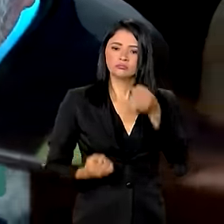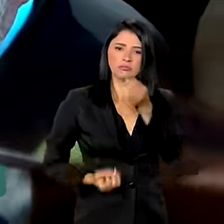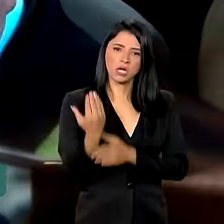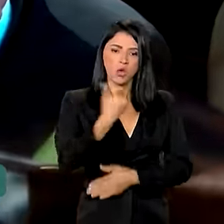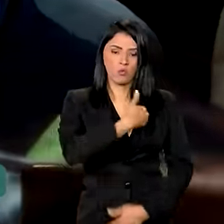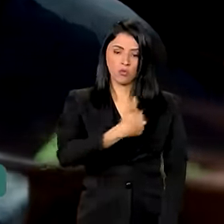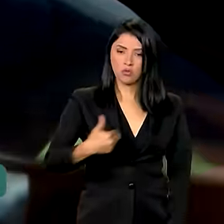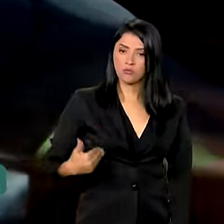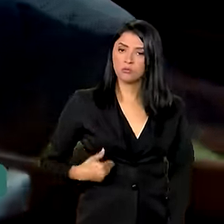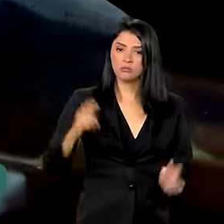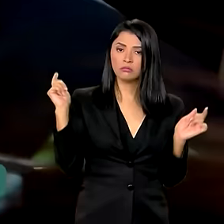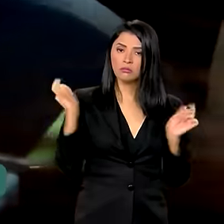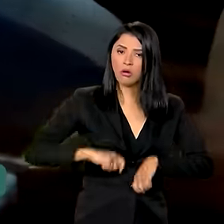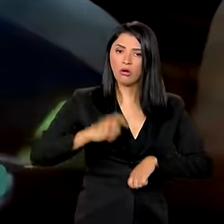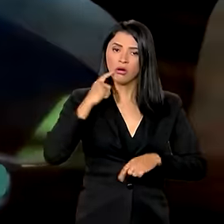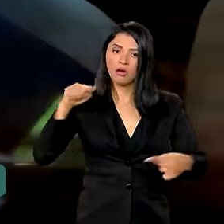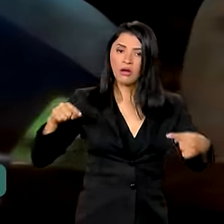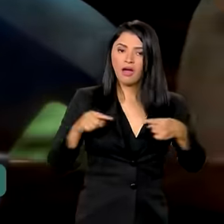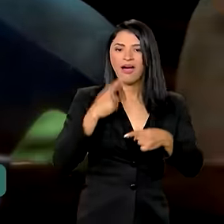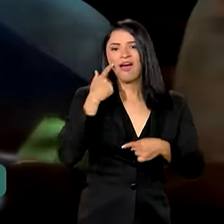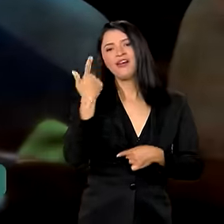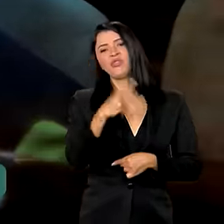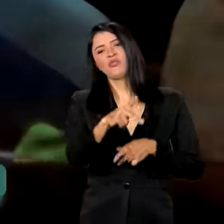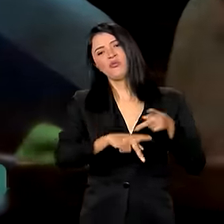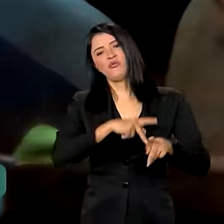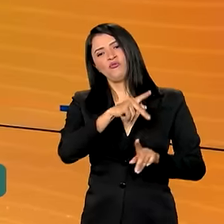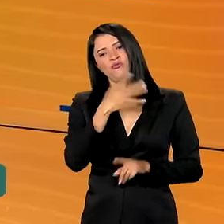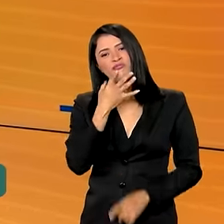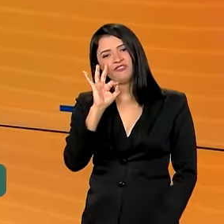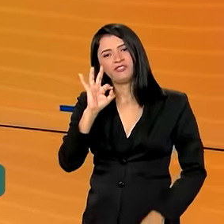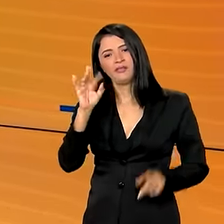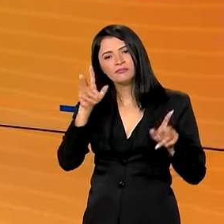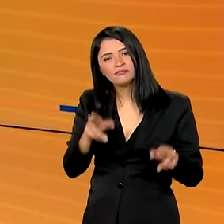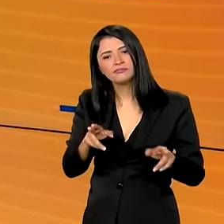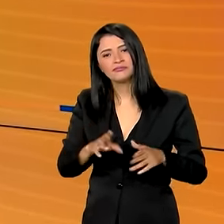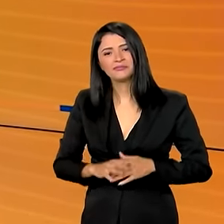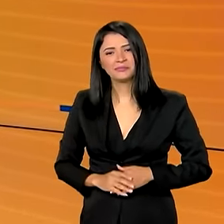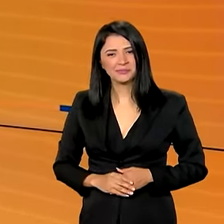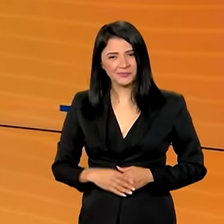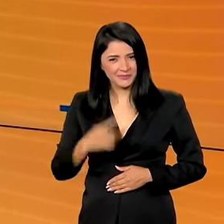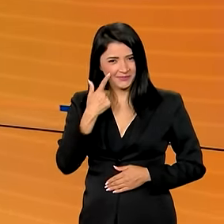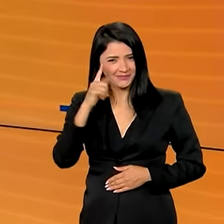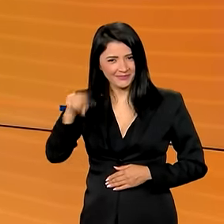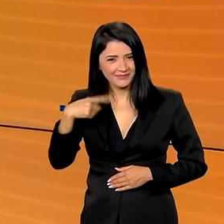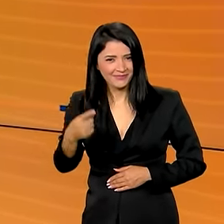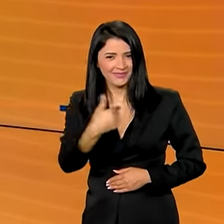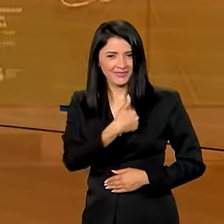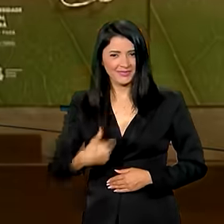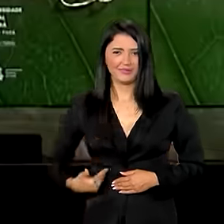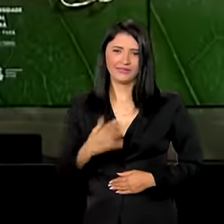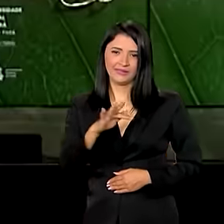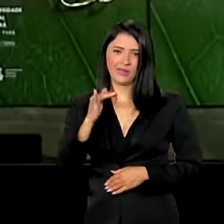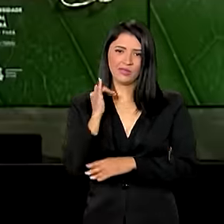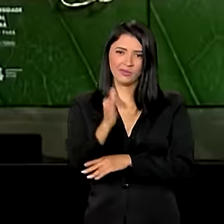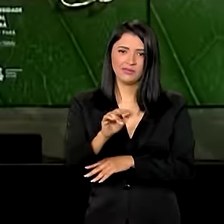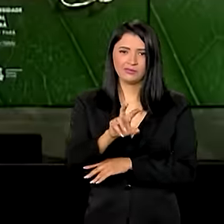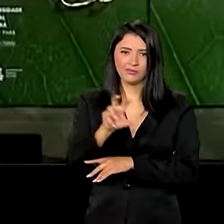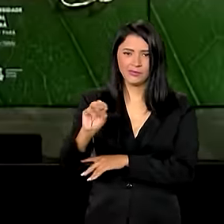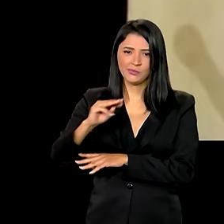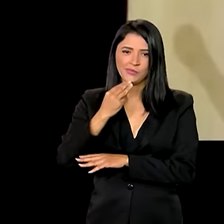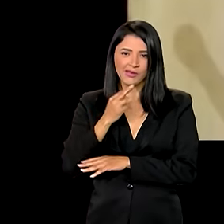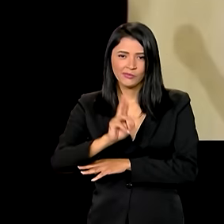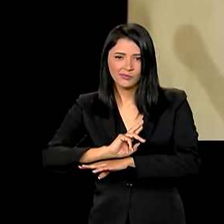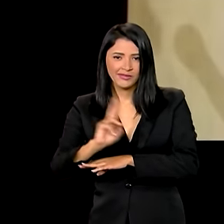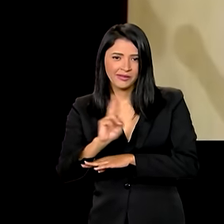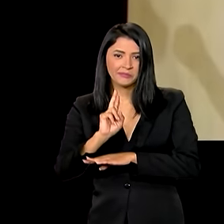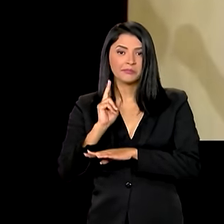montar um governo que possa atender aos interesses do povo francês. Veja a seguir, governo federal anuncia 500 milhões